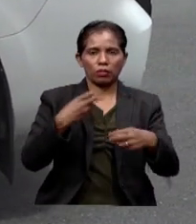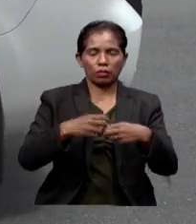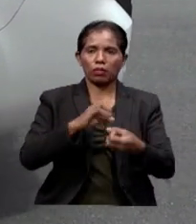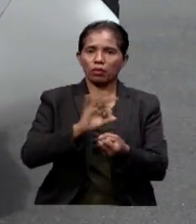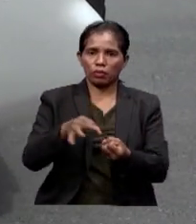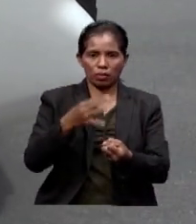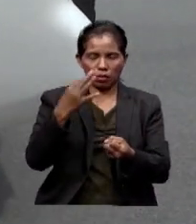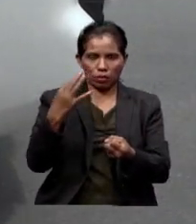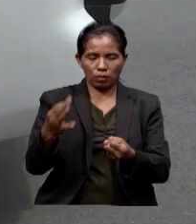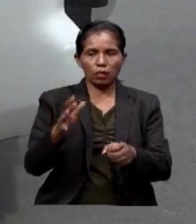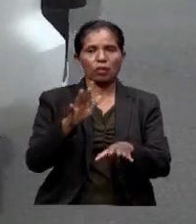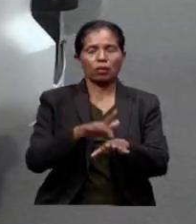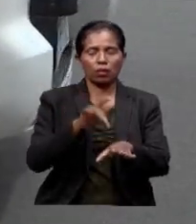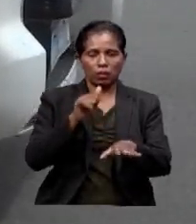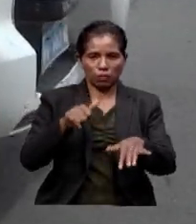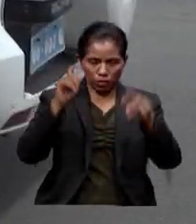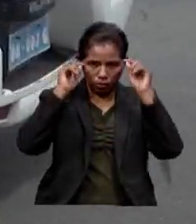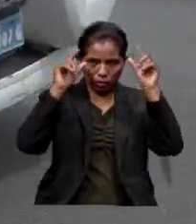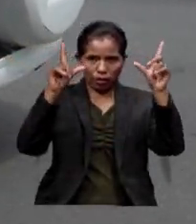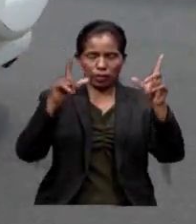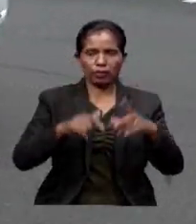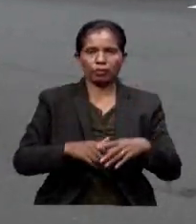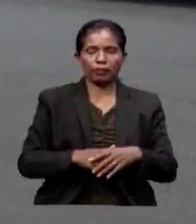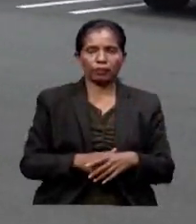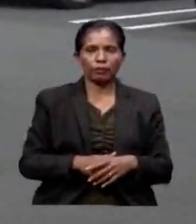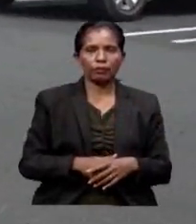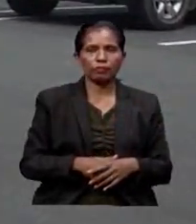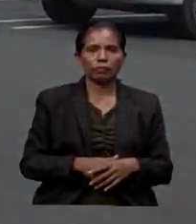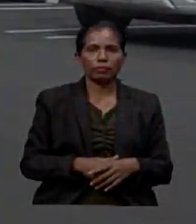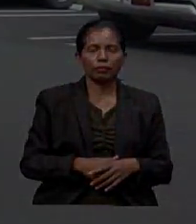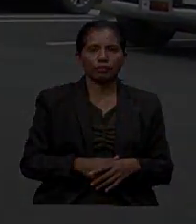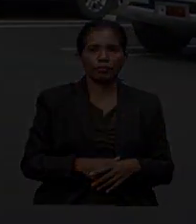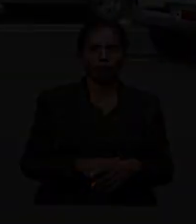Covid-19 nebe afeta Mos Timor-Leste. Agostinho da Costa, GMN.